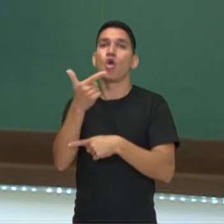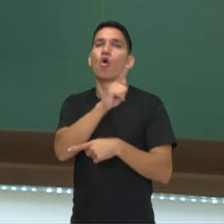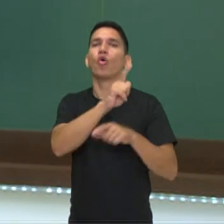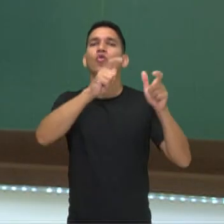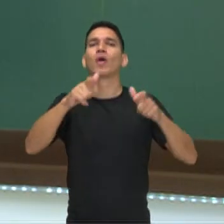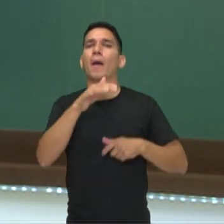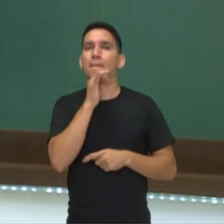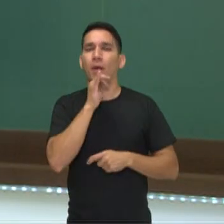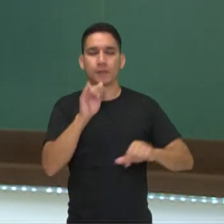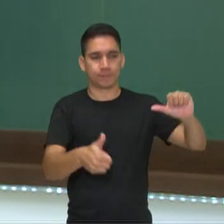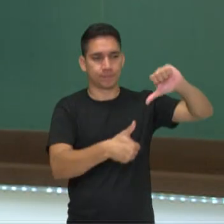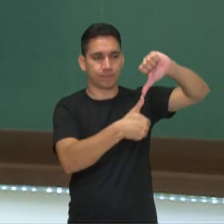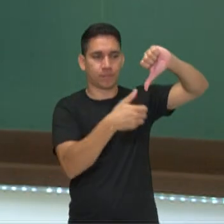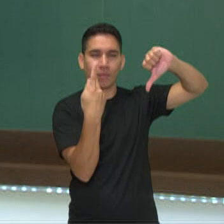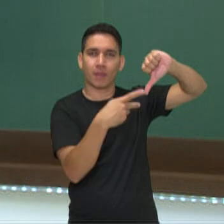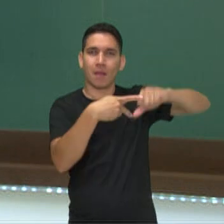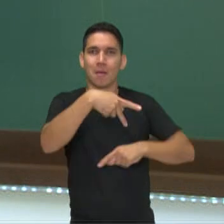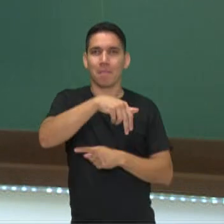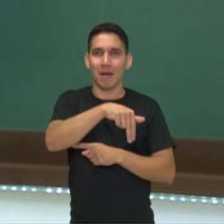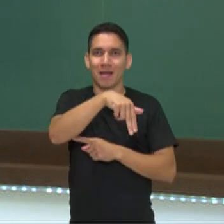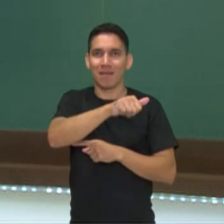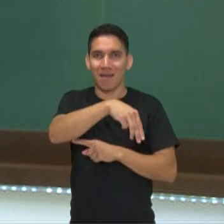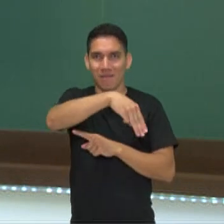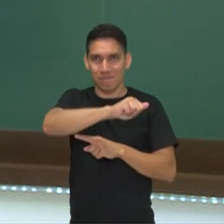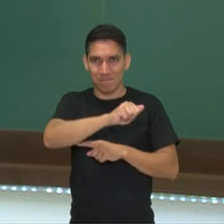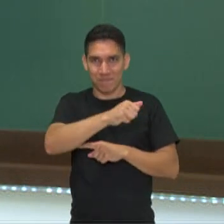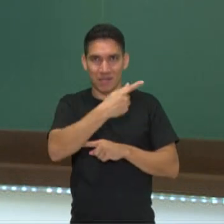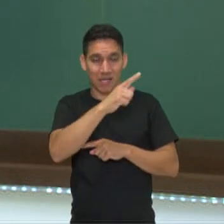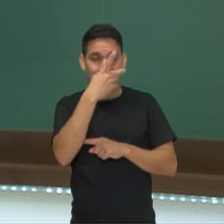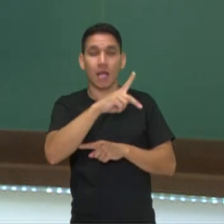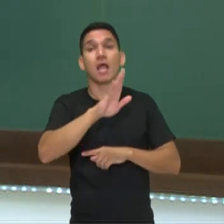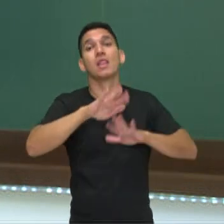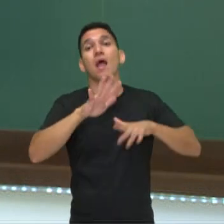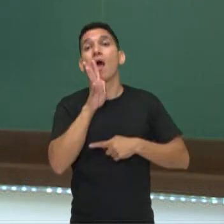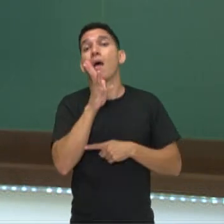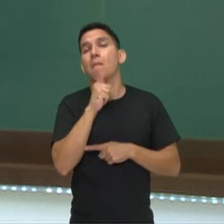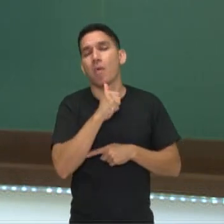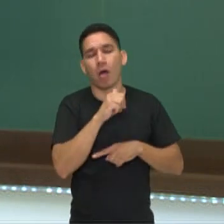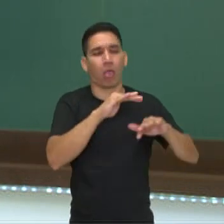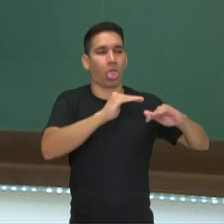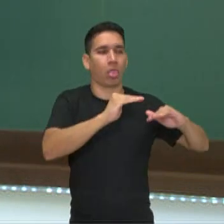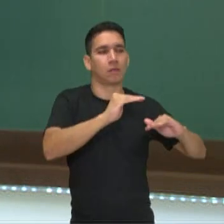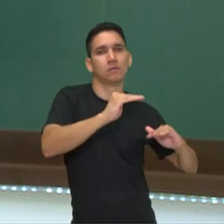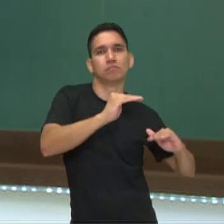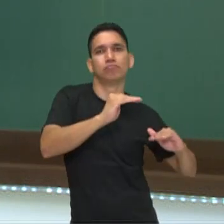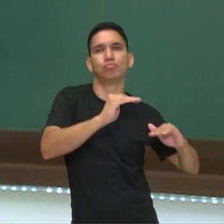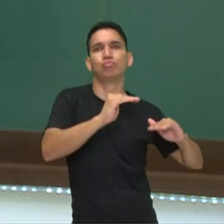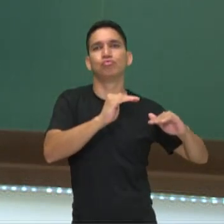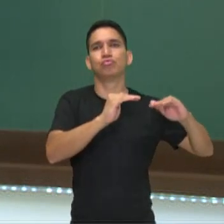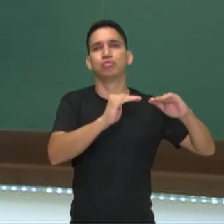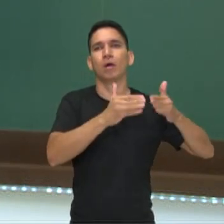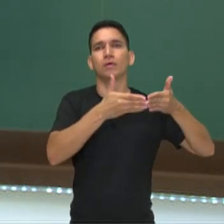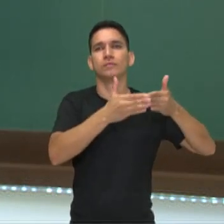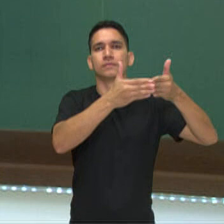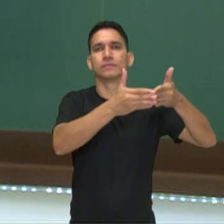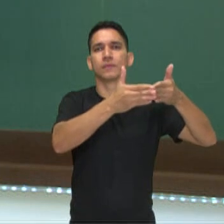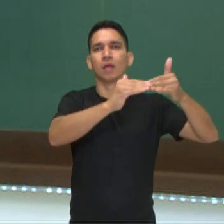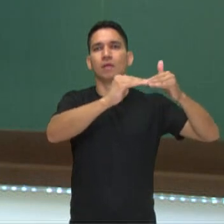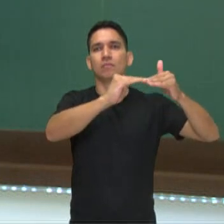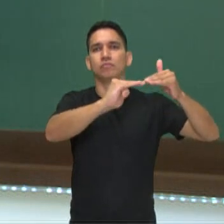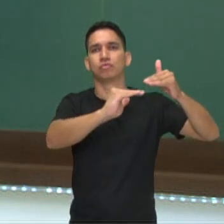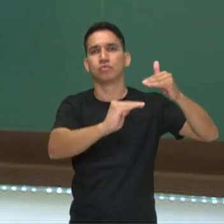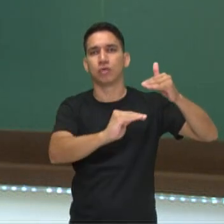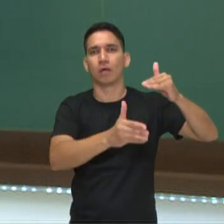do Panamá, tem que fazer todo o processo, demora para levar da parte mais baixa para a parte mais alta. Enfim, aqui não, é só